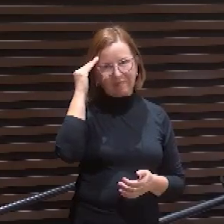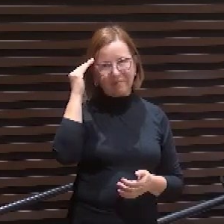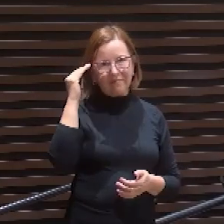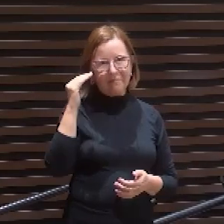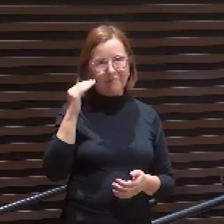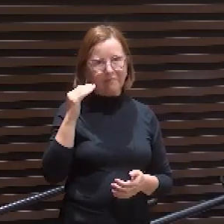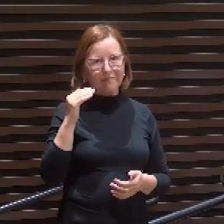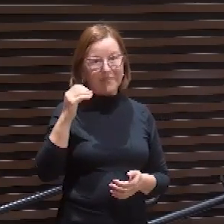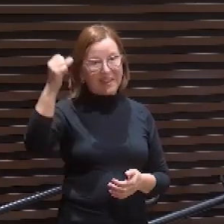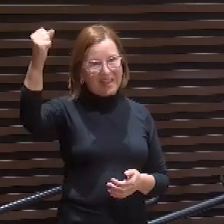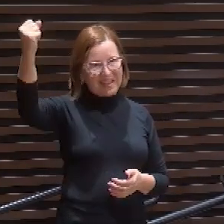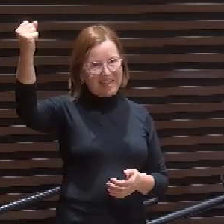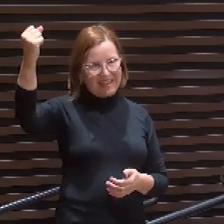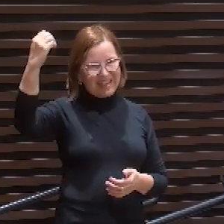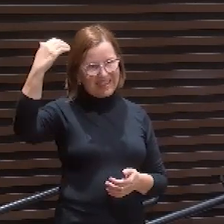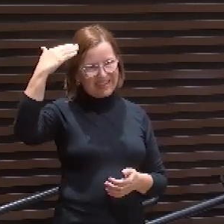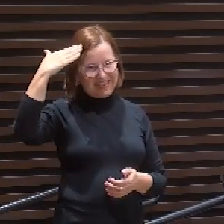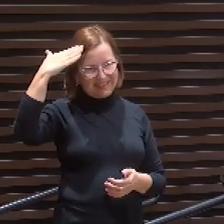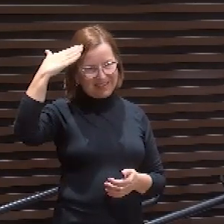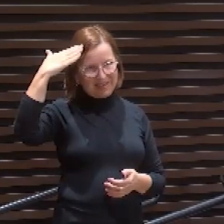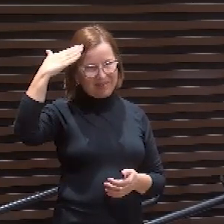que a graça